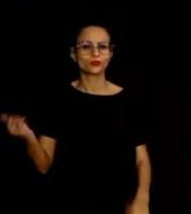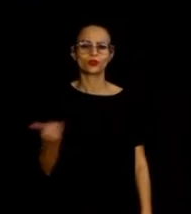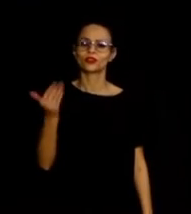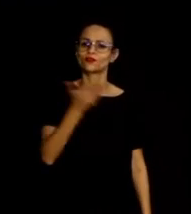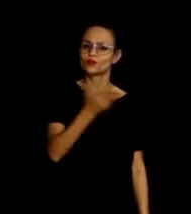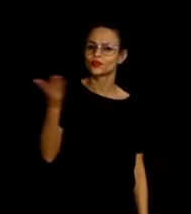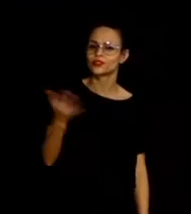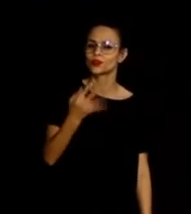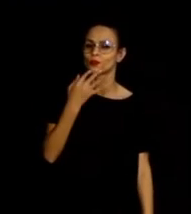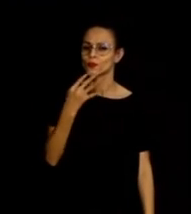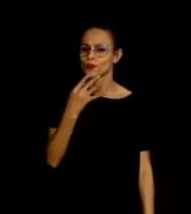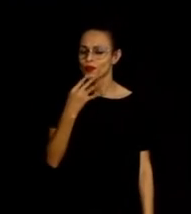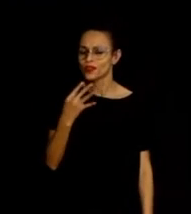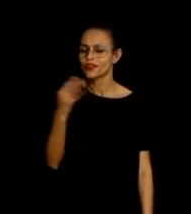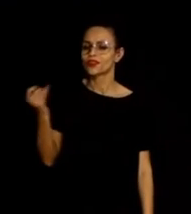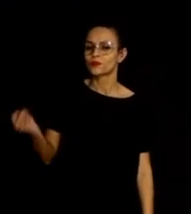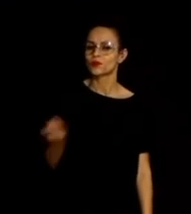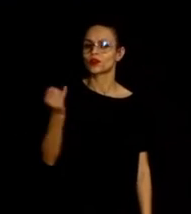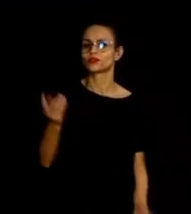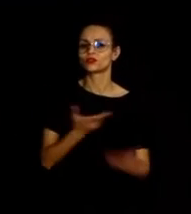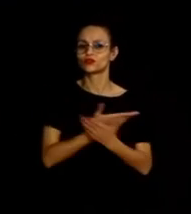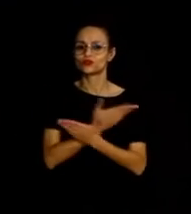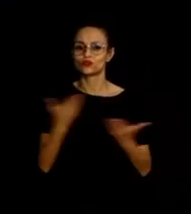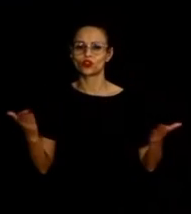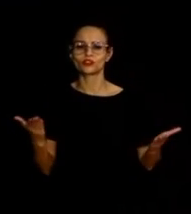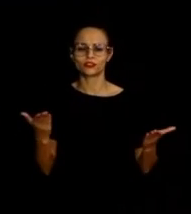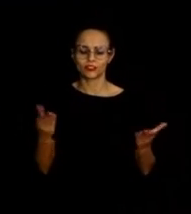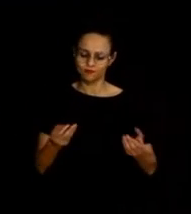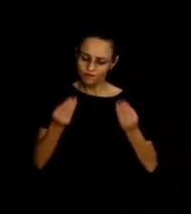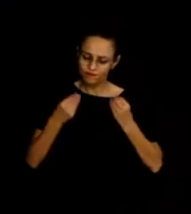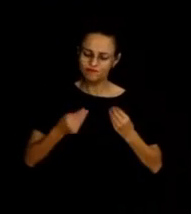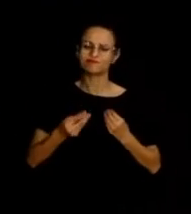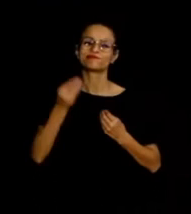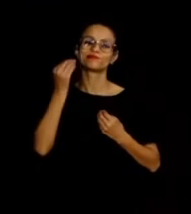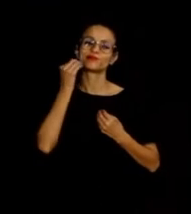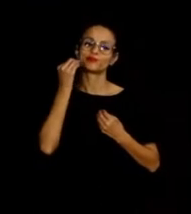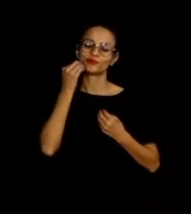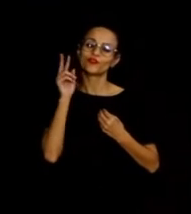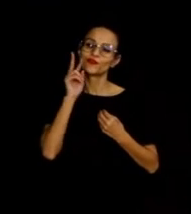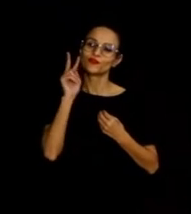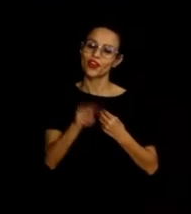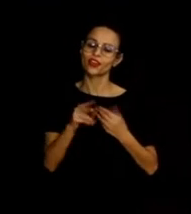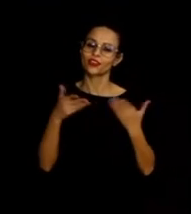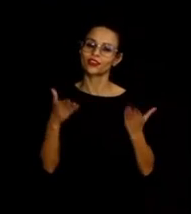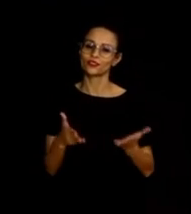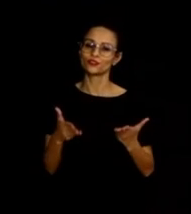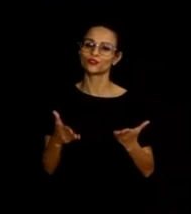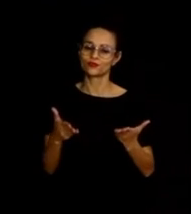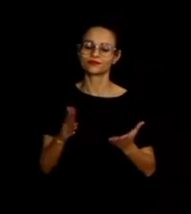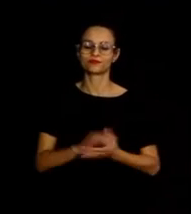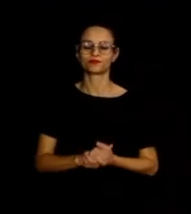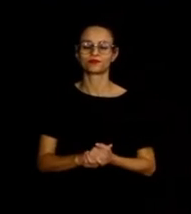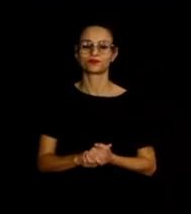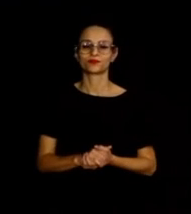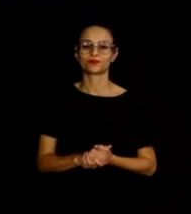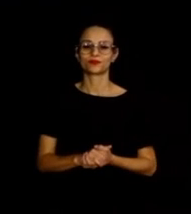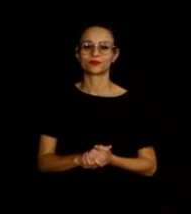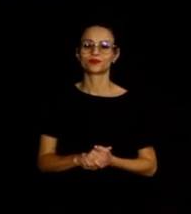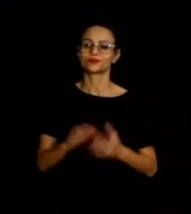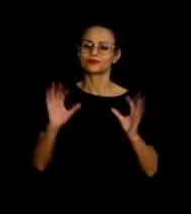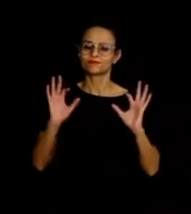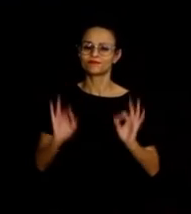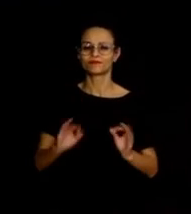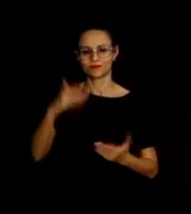você conhecer é muito importante você esse dar a oportunidade de viver isso de dentro tá eu